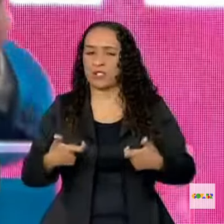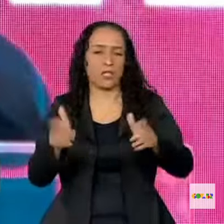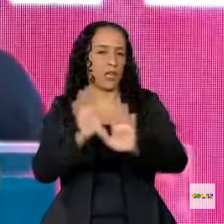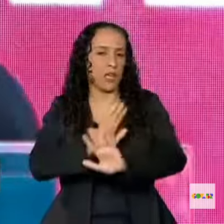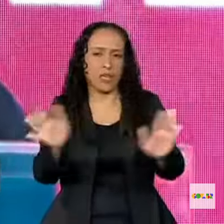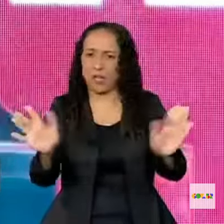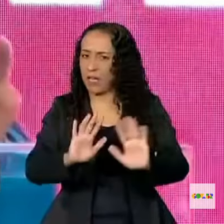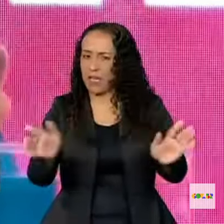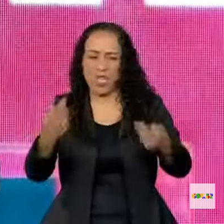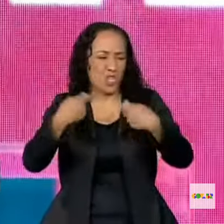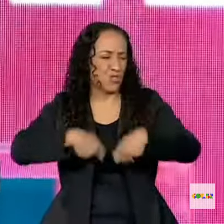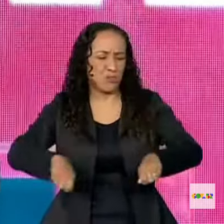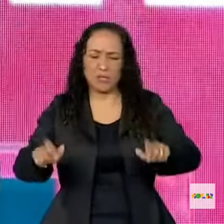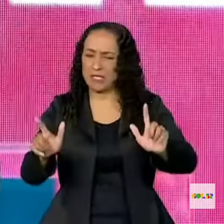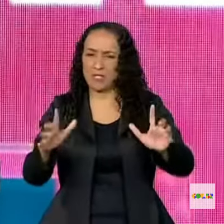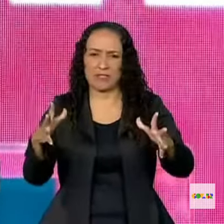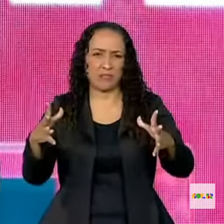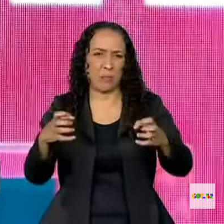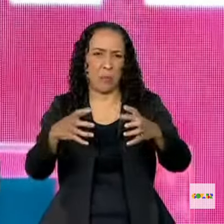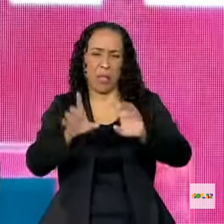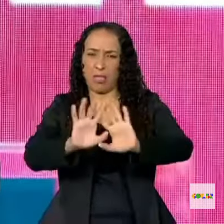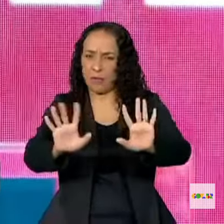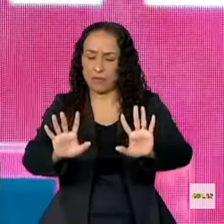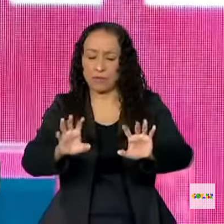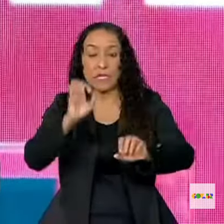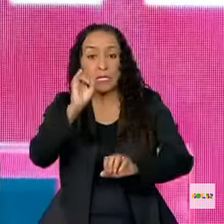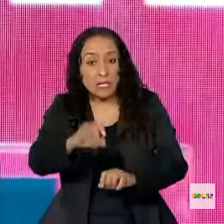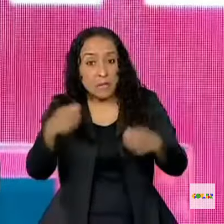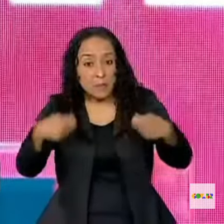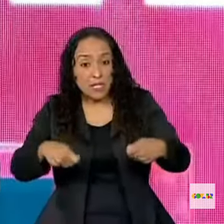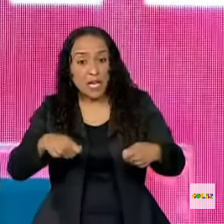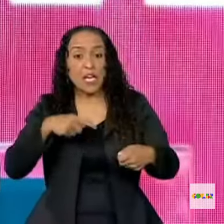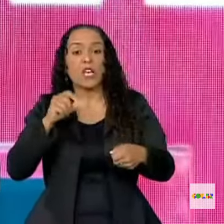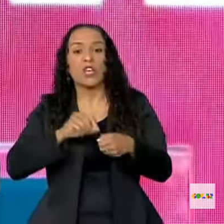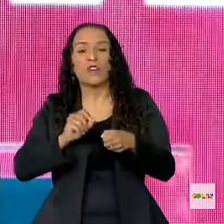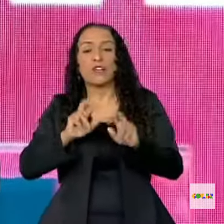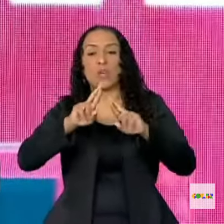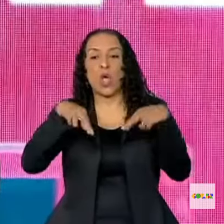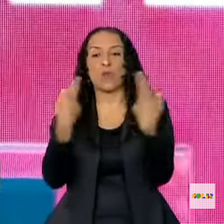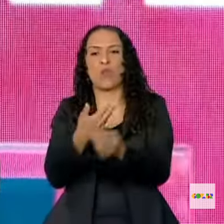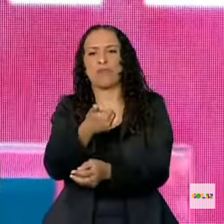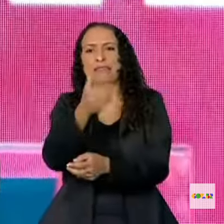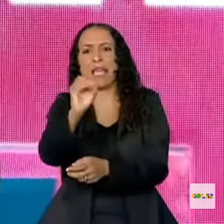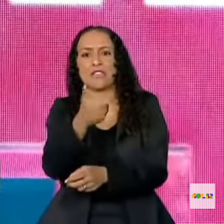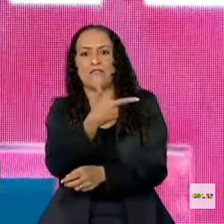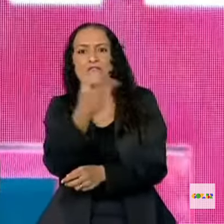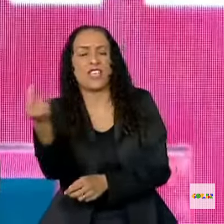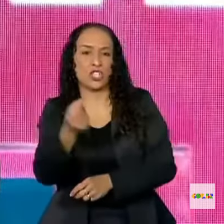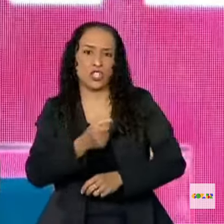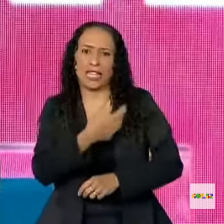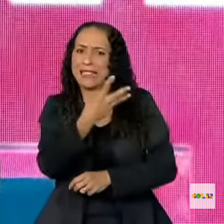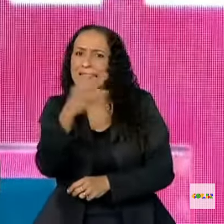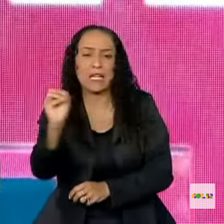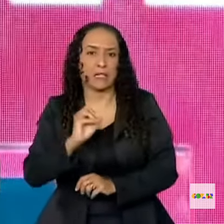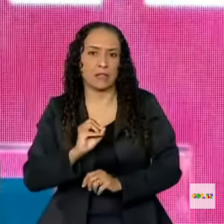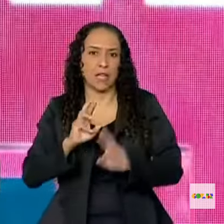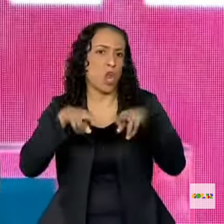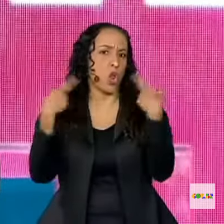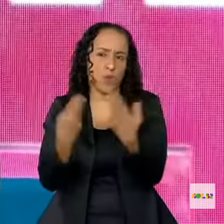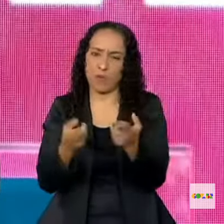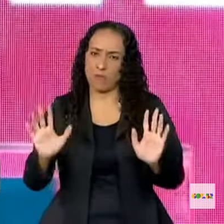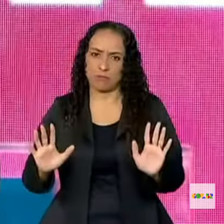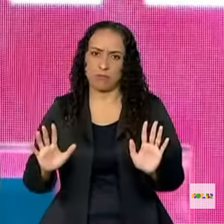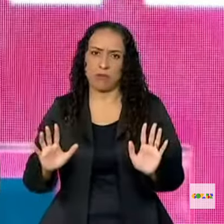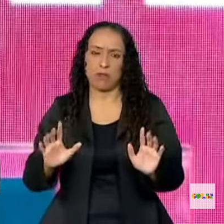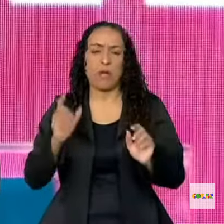não precisa de conflito se precisar eu faço 10 reuniões 20 30 reuniões